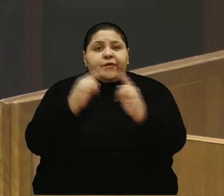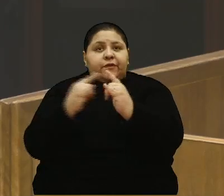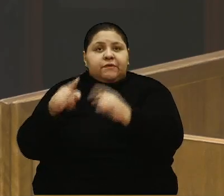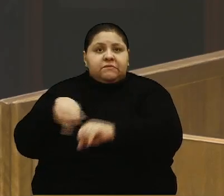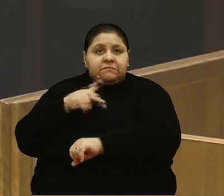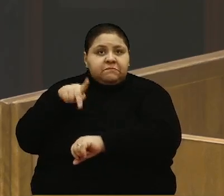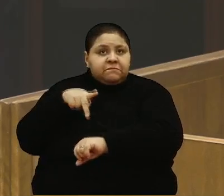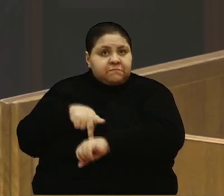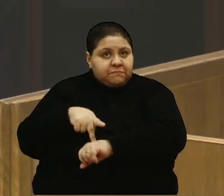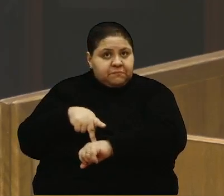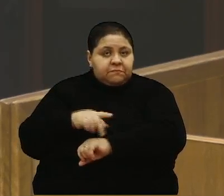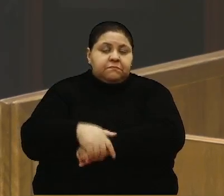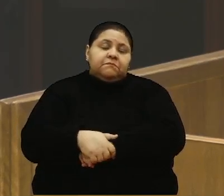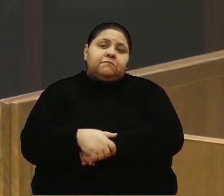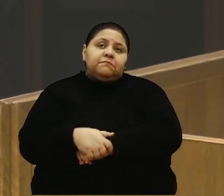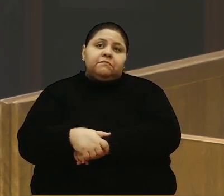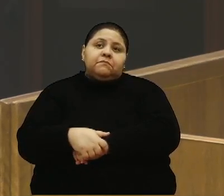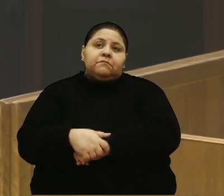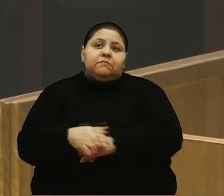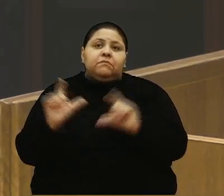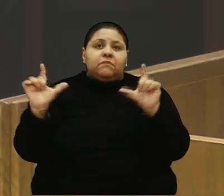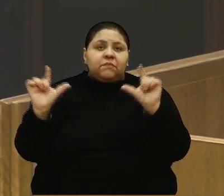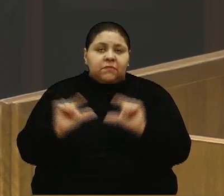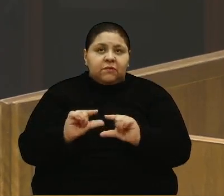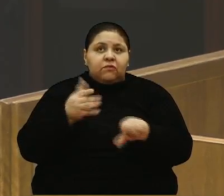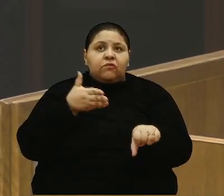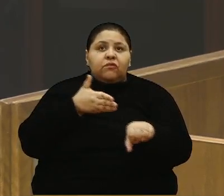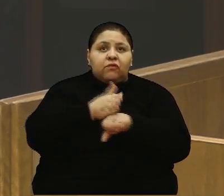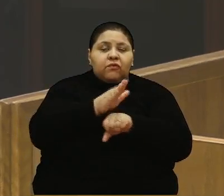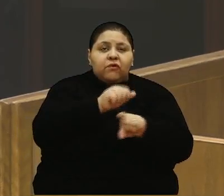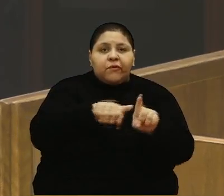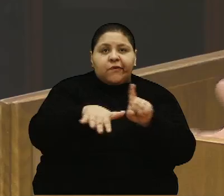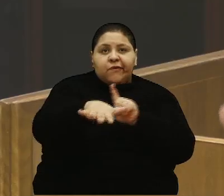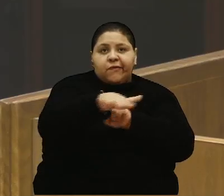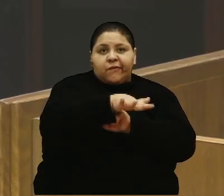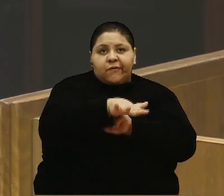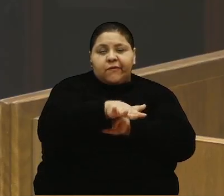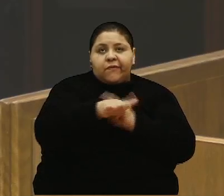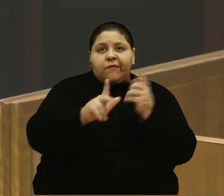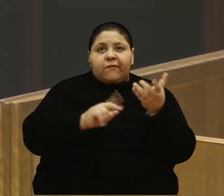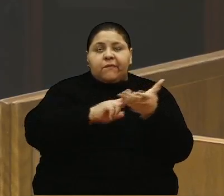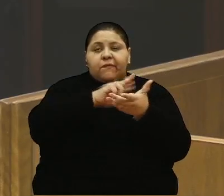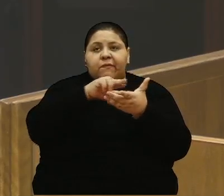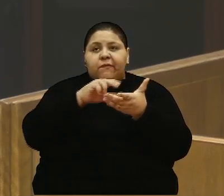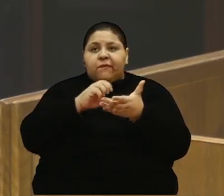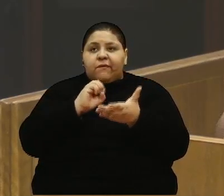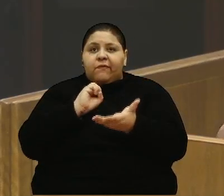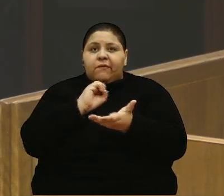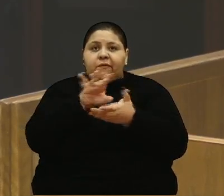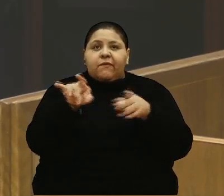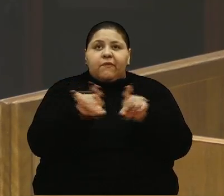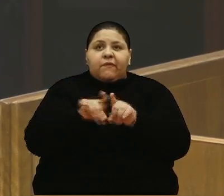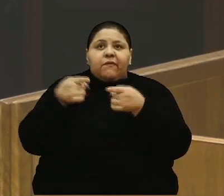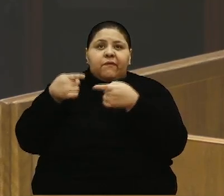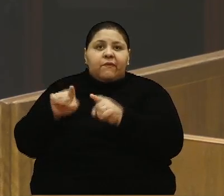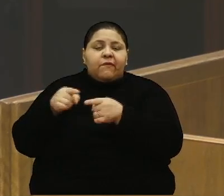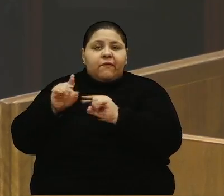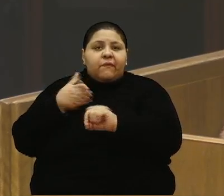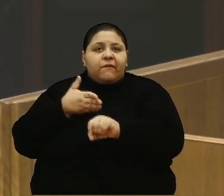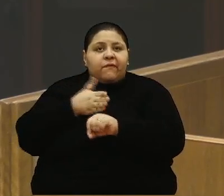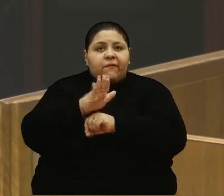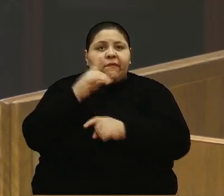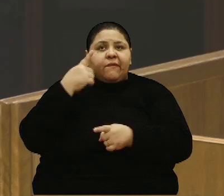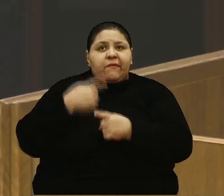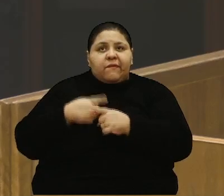país. A redução da participação social e da avaliação de impactos. Também criticam a participação, porque